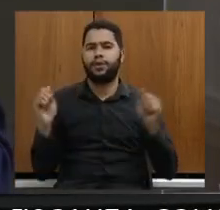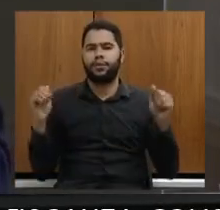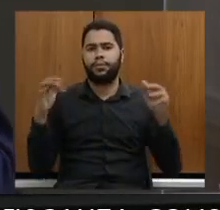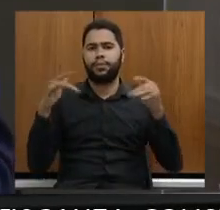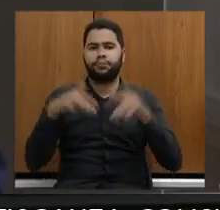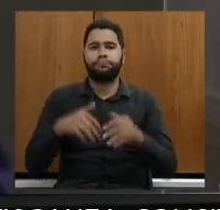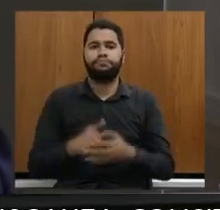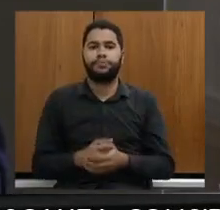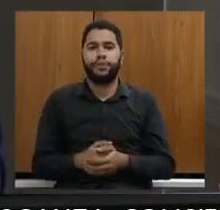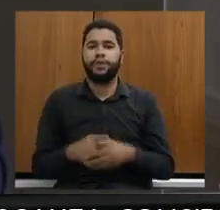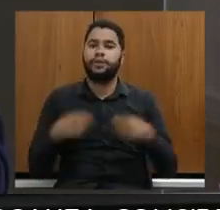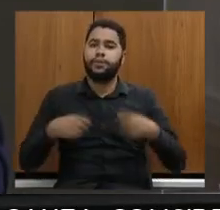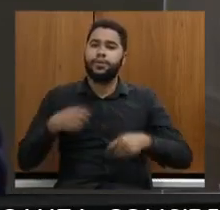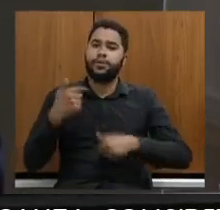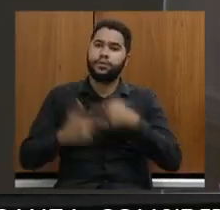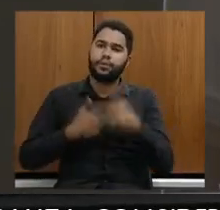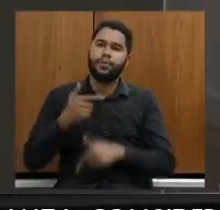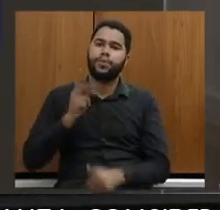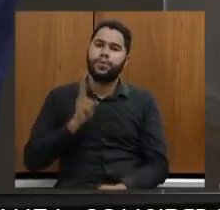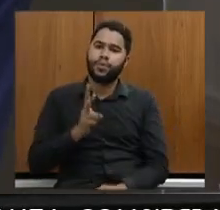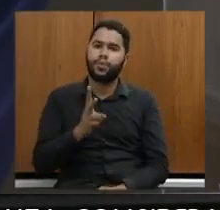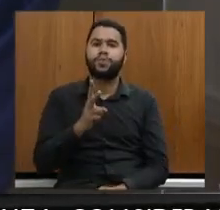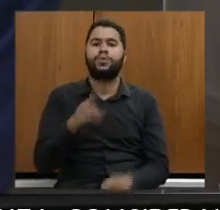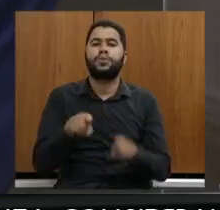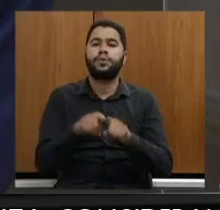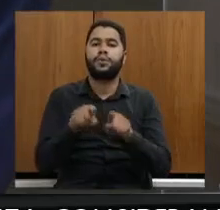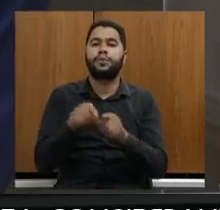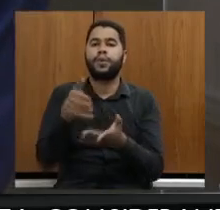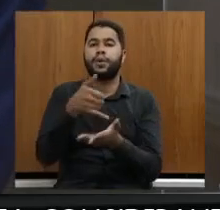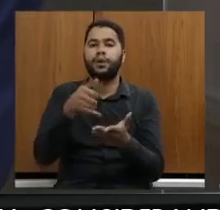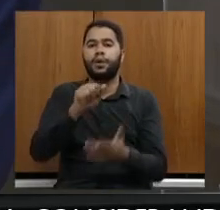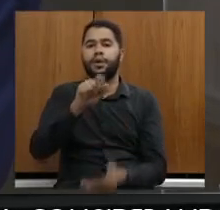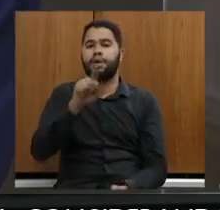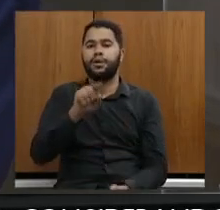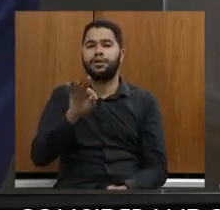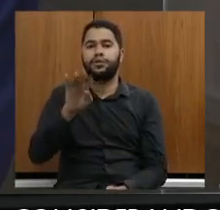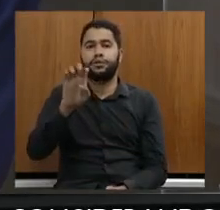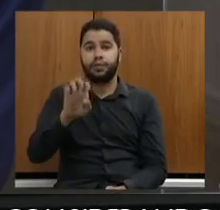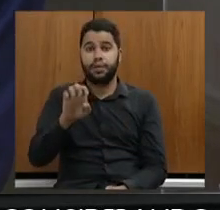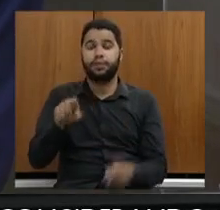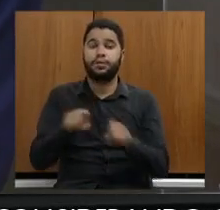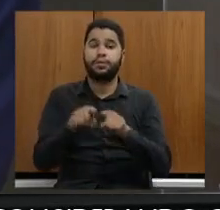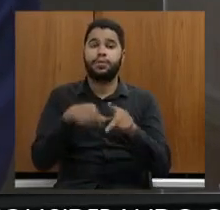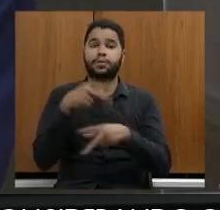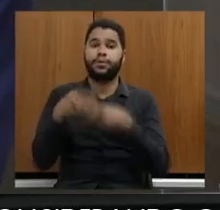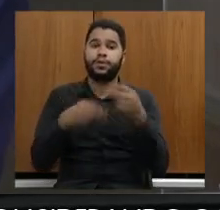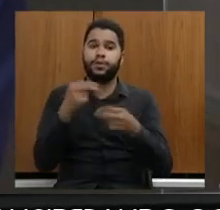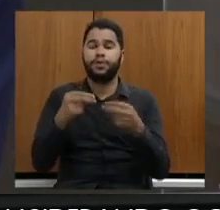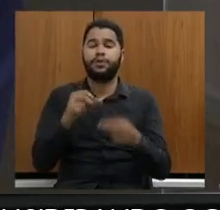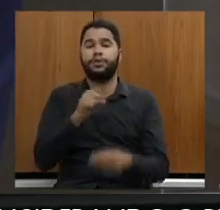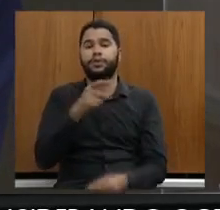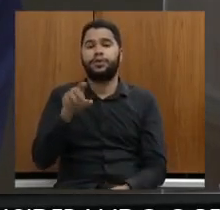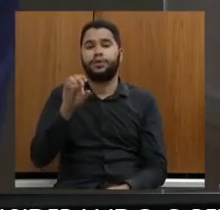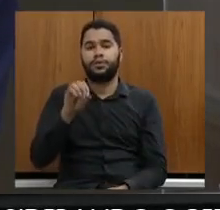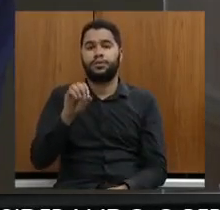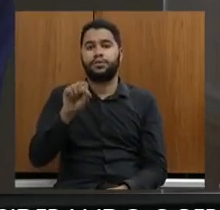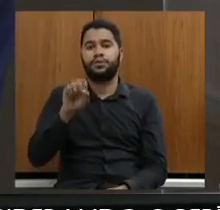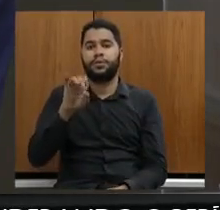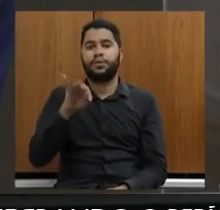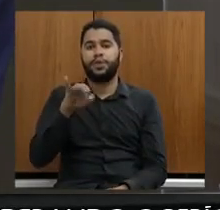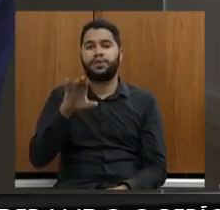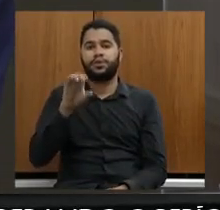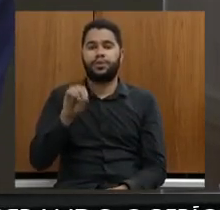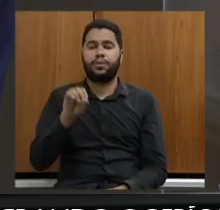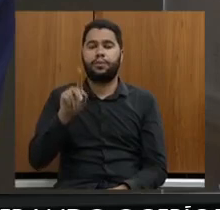Então precisamos trabalhar continuar essa trabalha o azeite né você e Inclusive tem o presente conosco lá em São Sebastião do Paraíso com